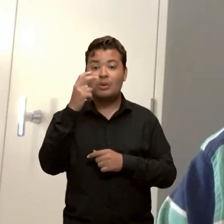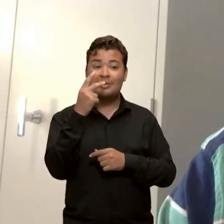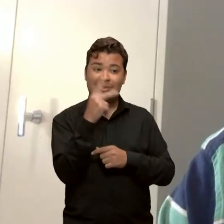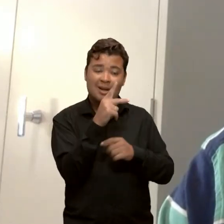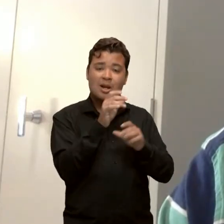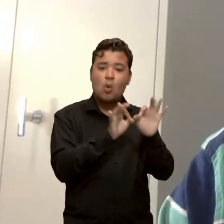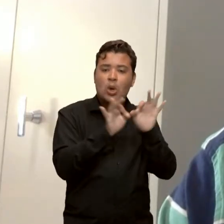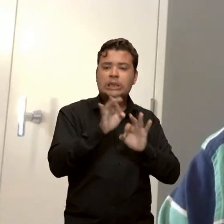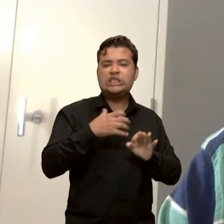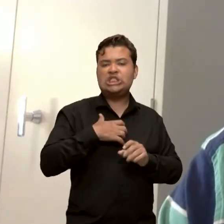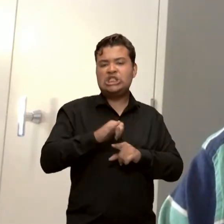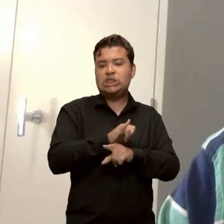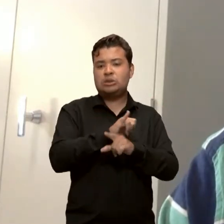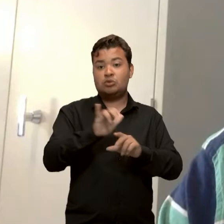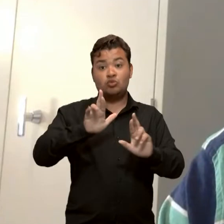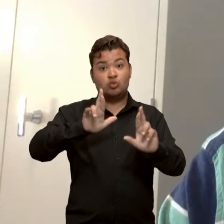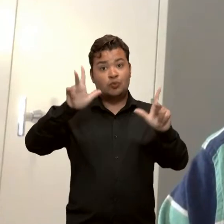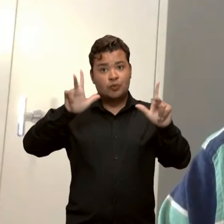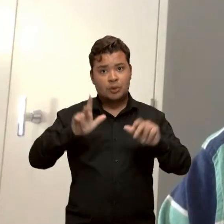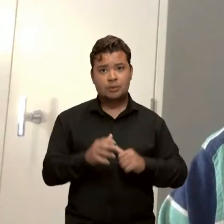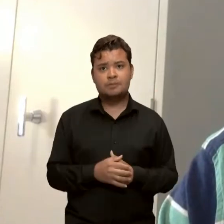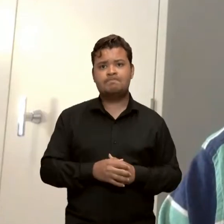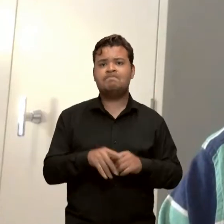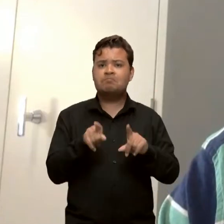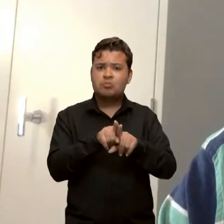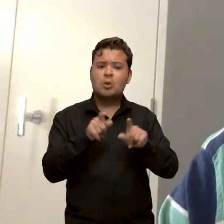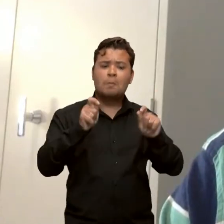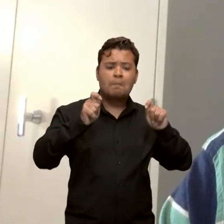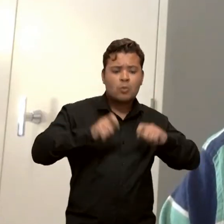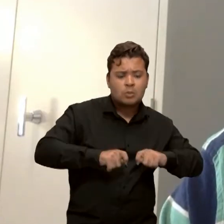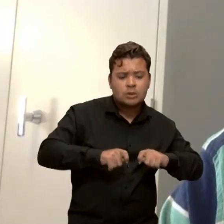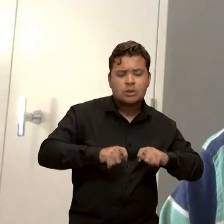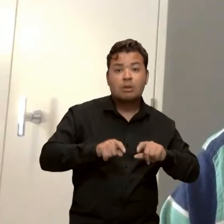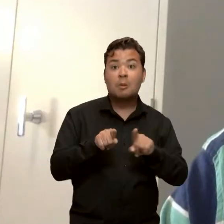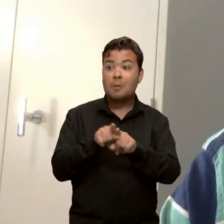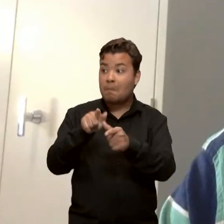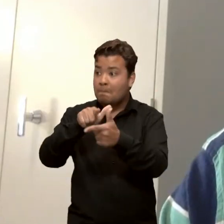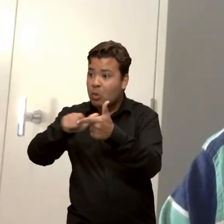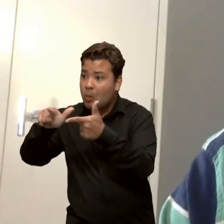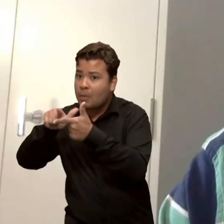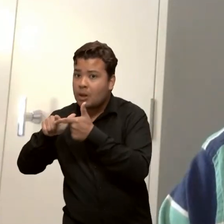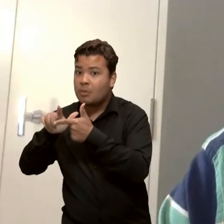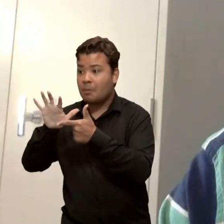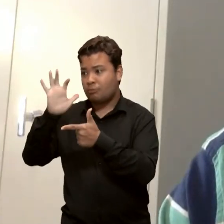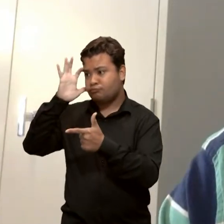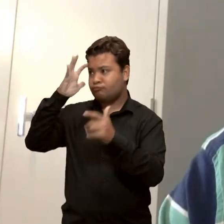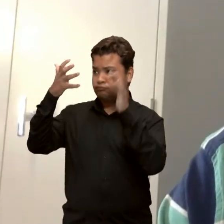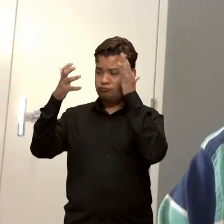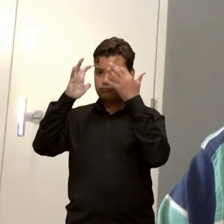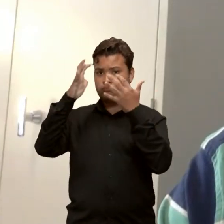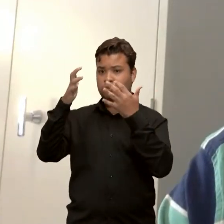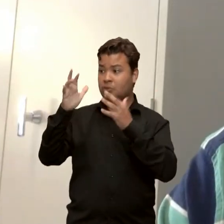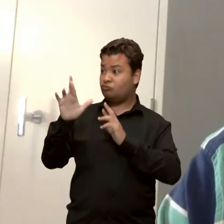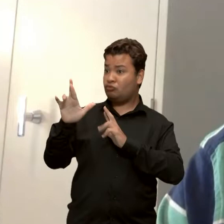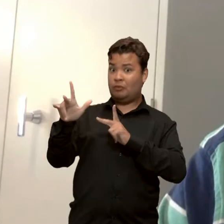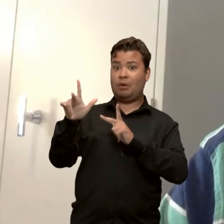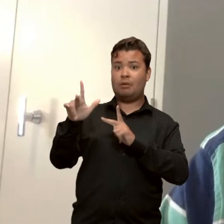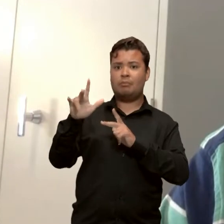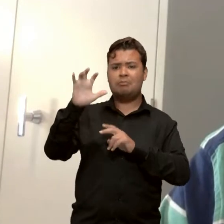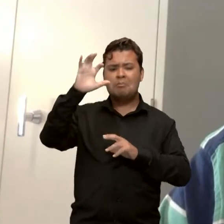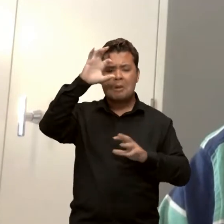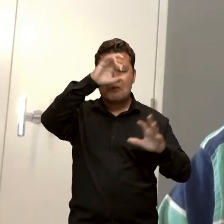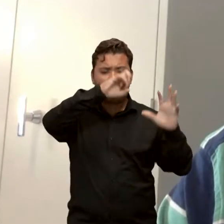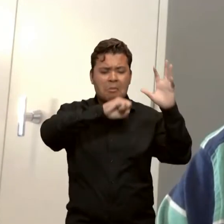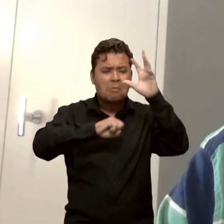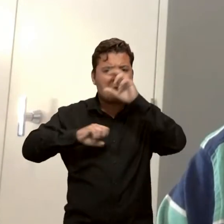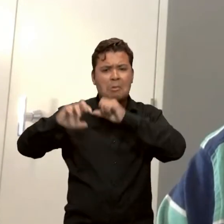diferentes, com possibilidades, com problemas e soluções diferentes dos nossos. Então, nós todos acabamos aprendendo